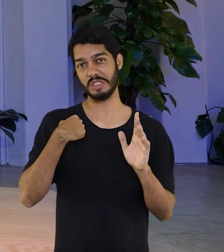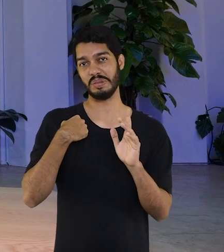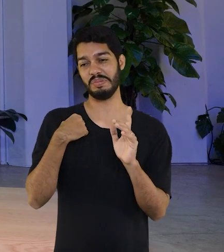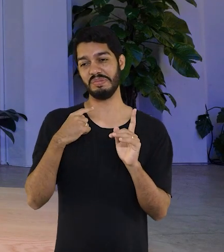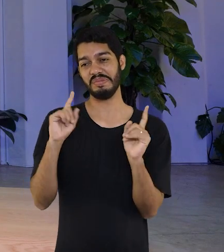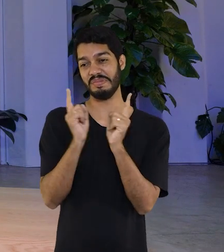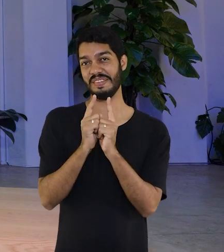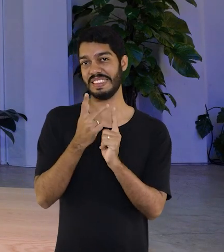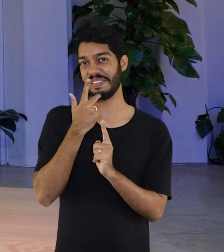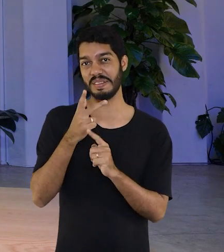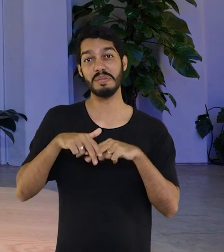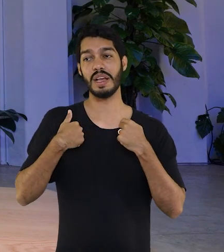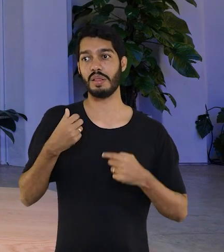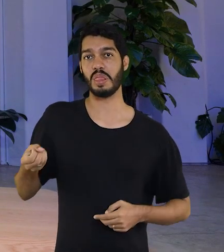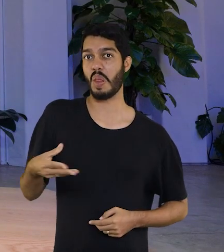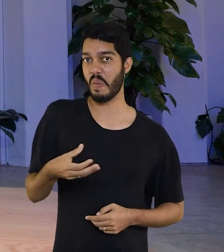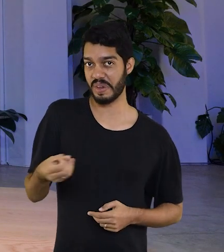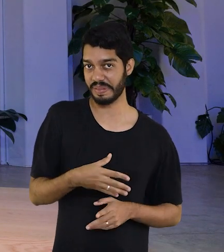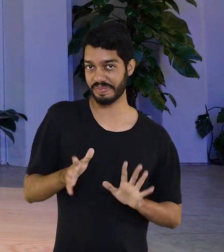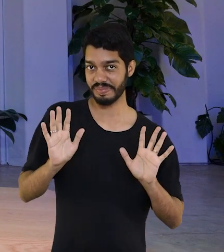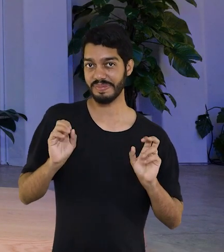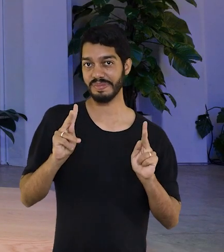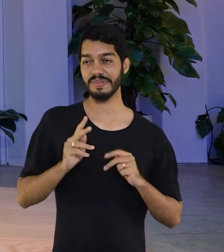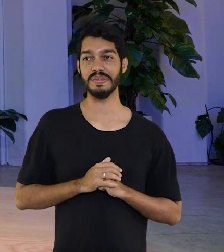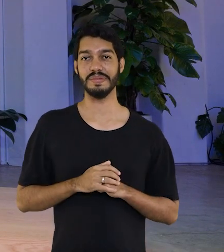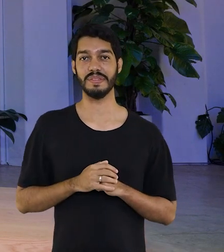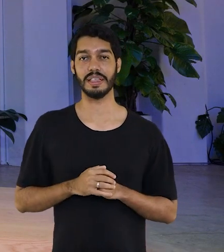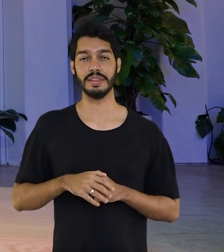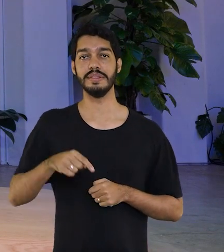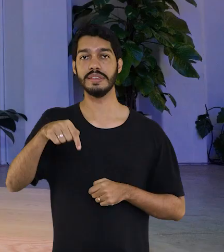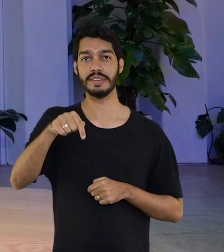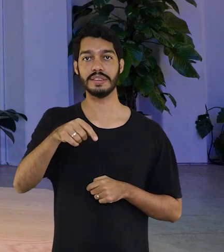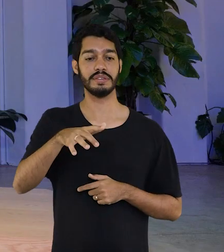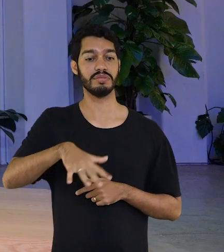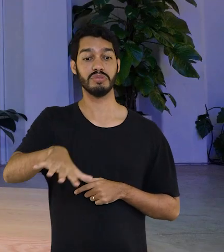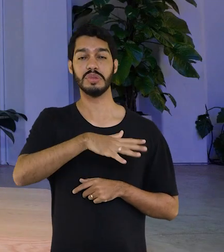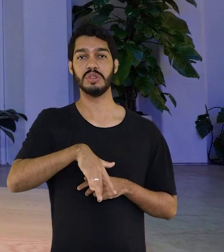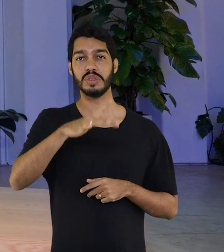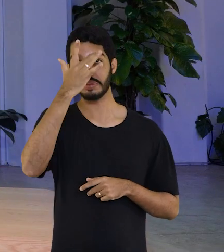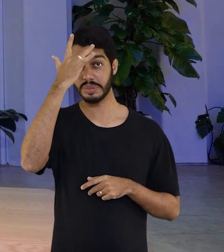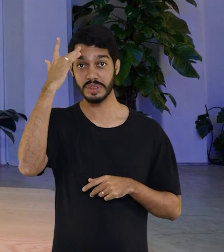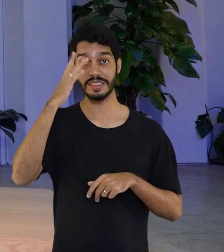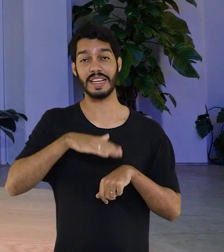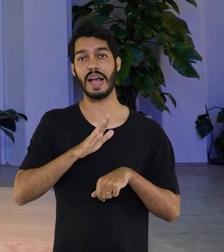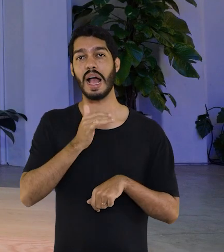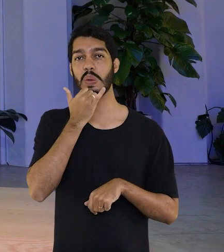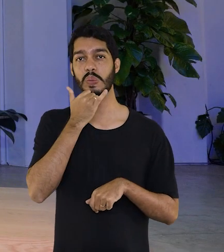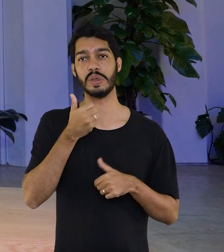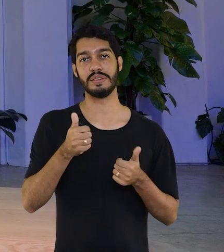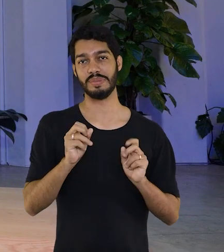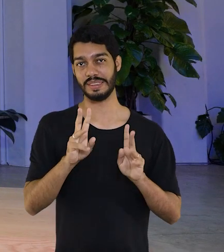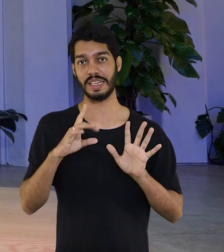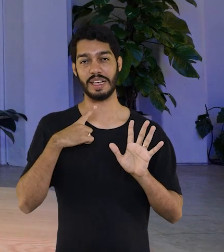Vou falar bem a grosso modo, né? Até porque eu tô nova no meio, né? Aqui, na maioria, são as